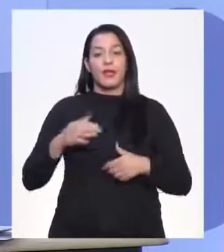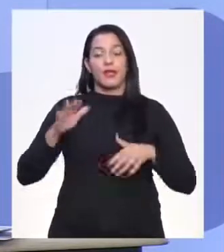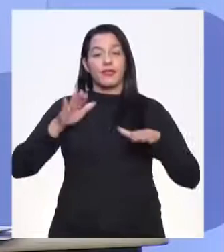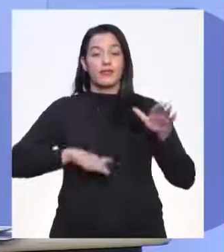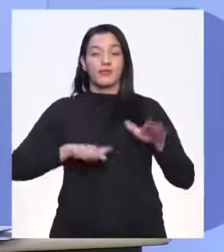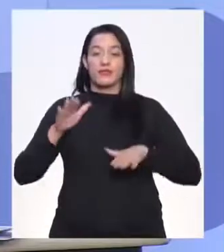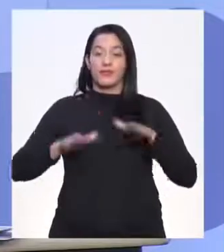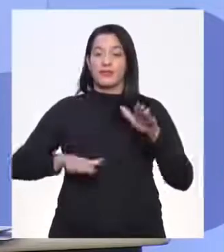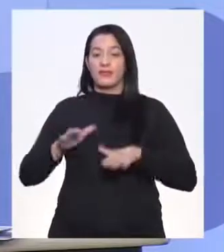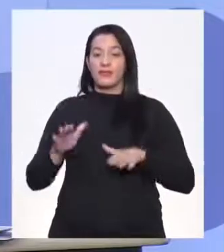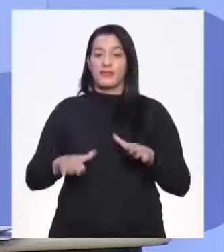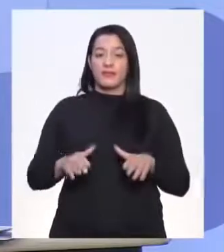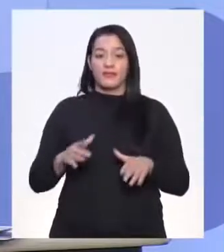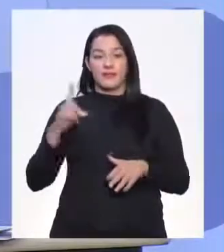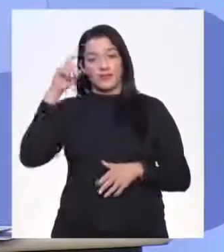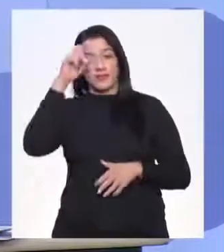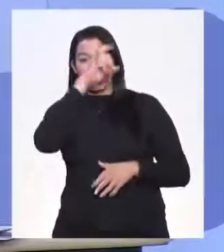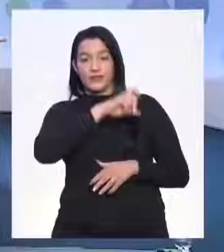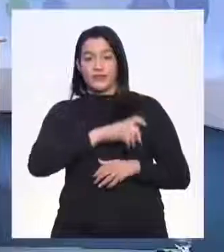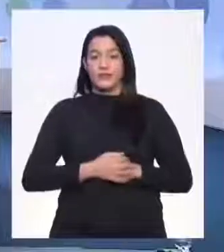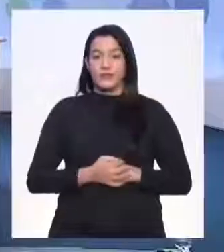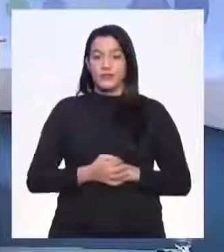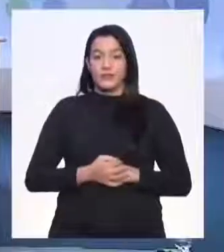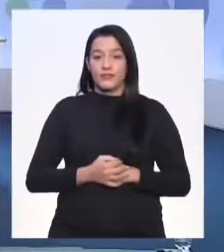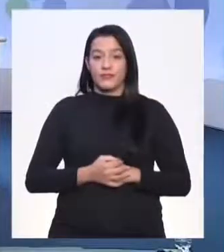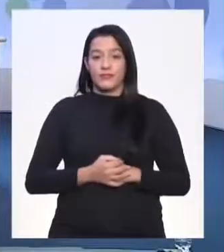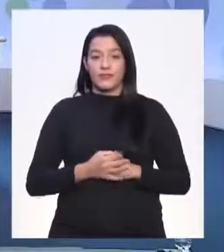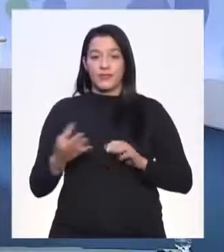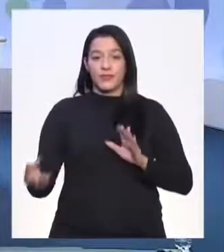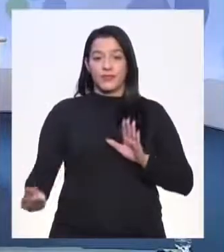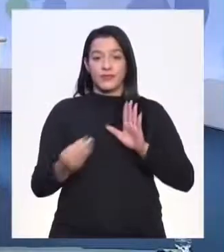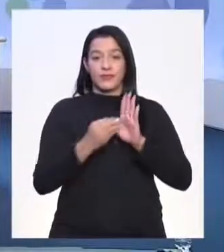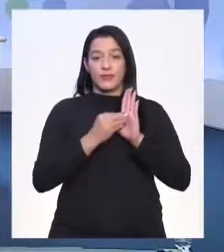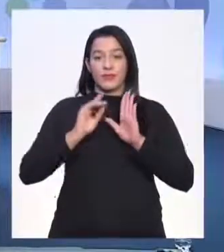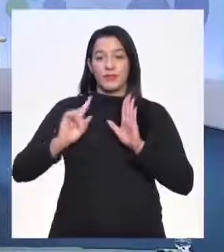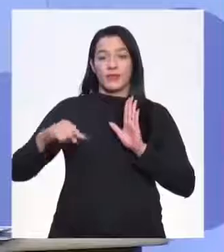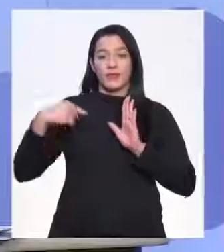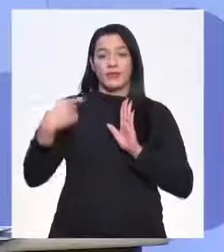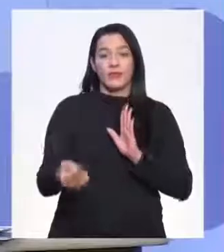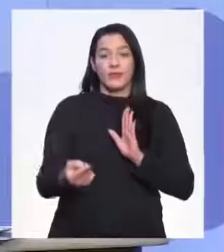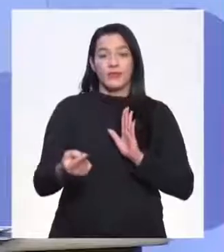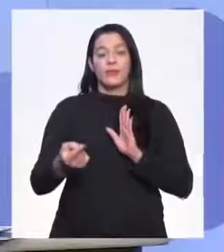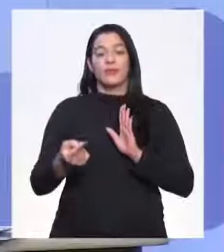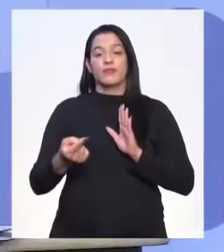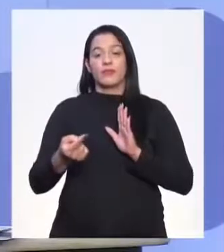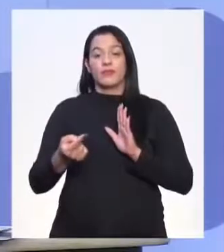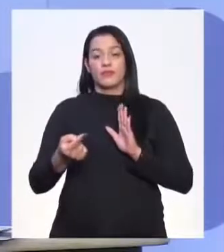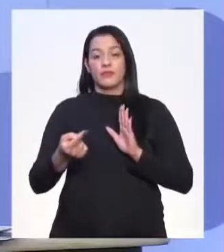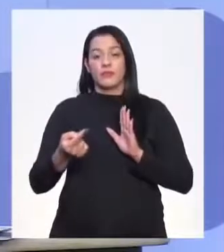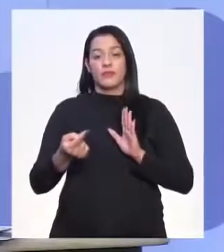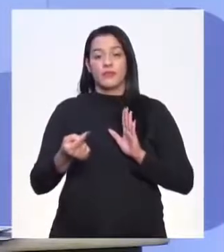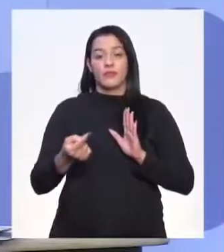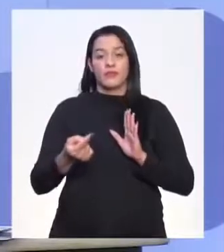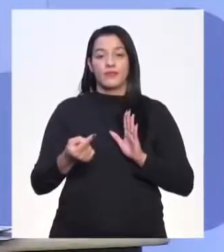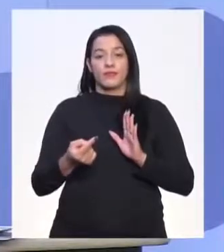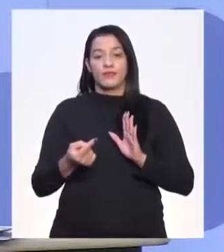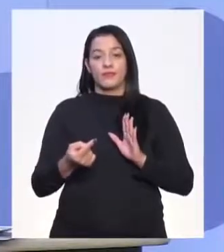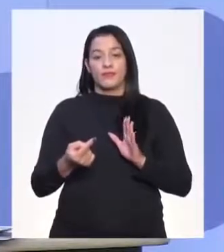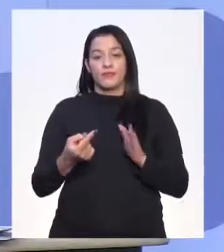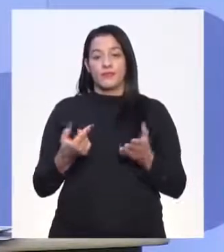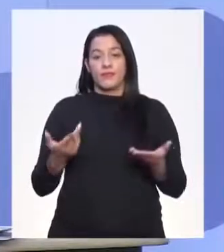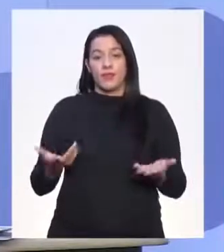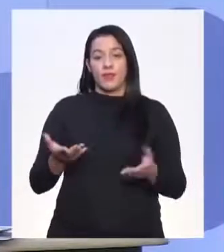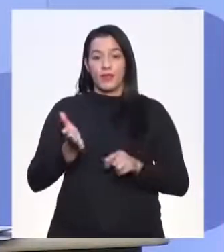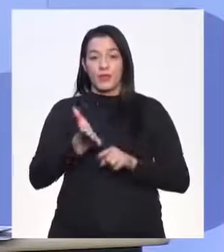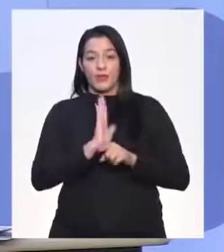meio, como eu posso dizer, o que eu coloquei depois, né, o